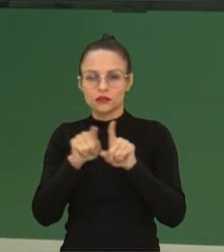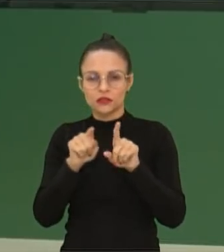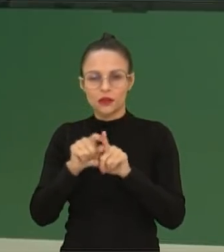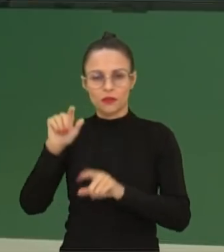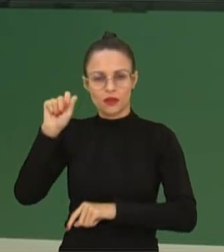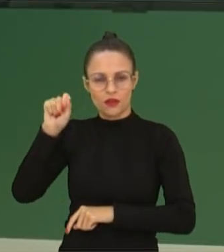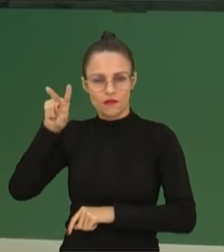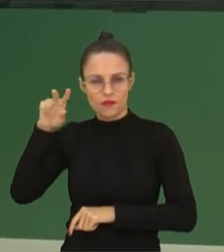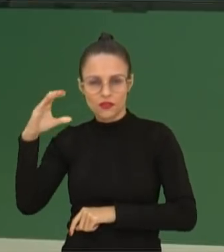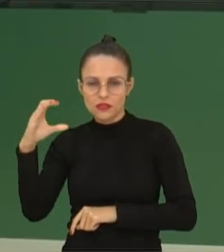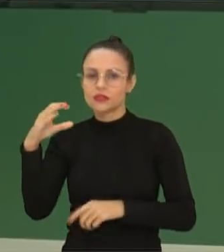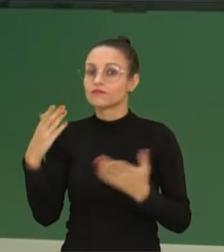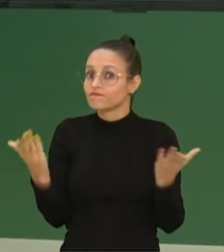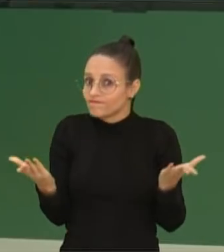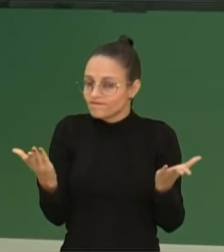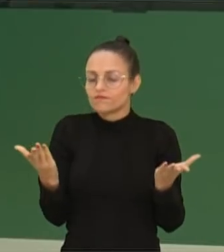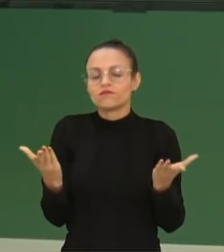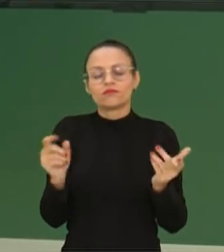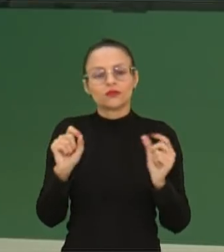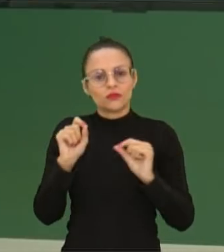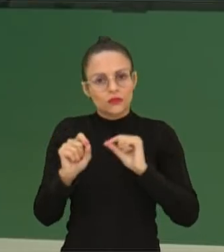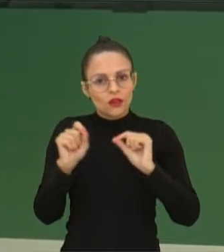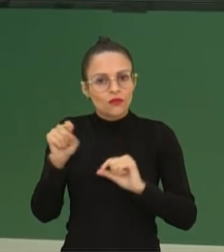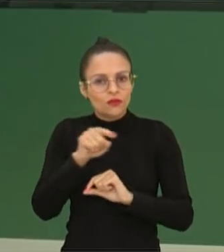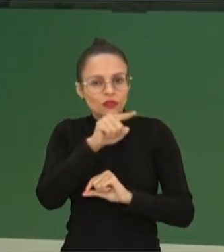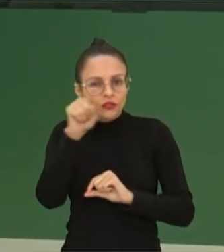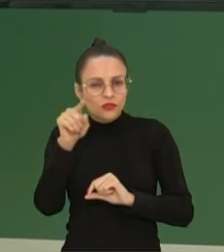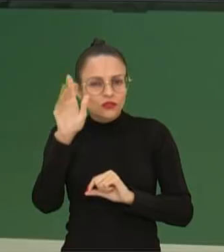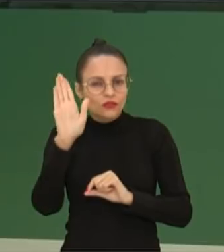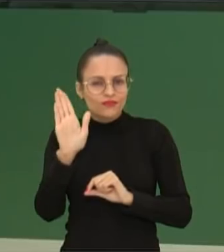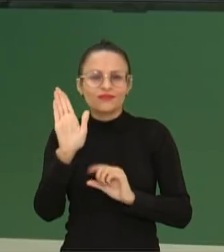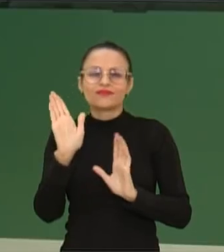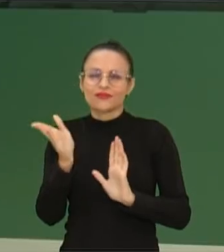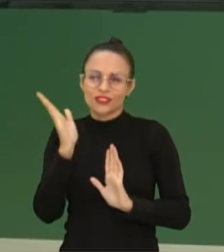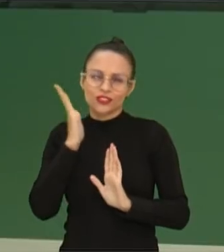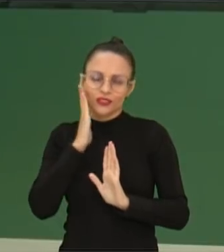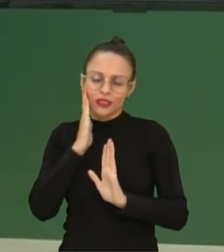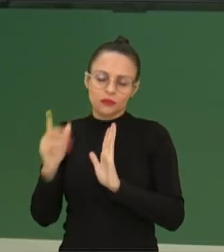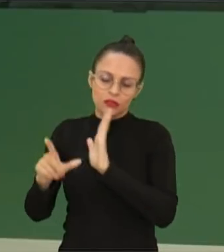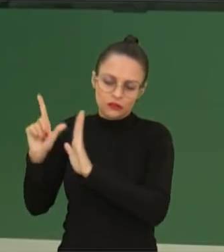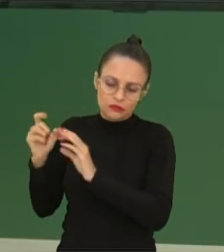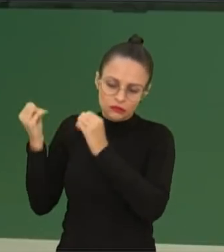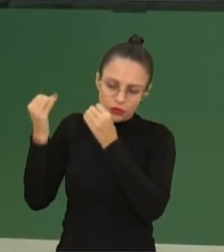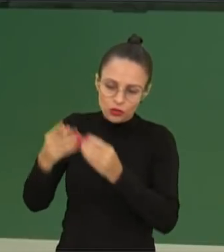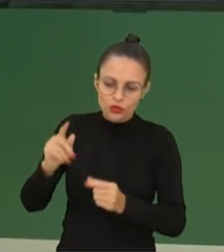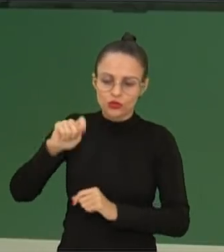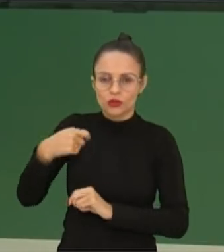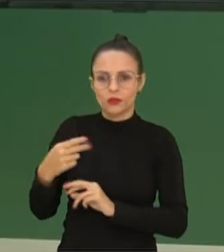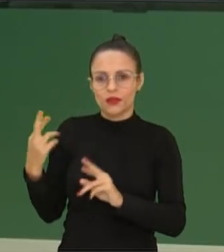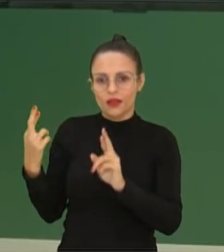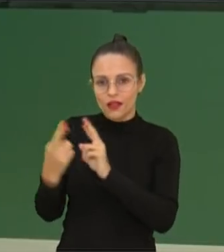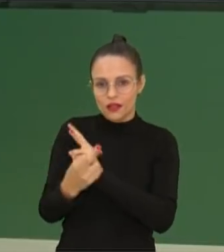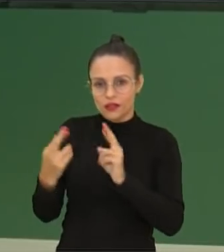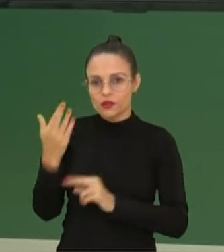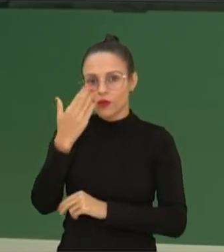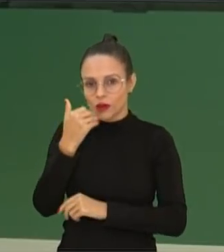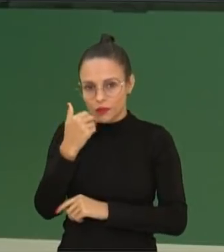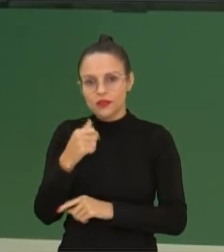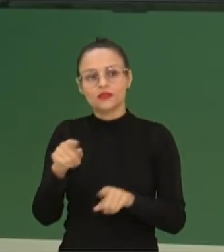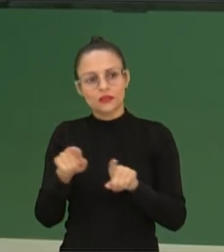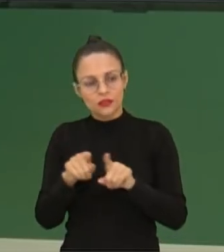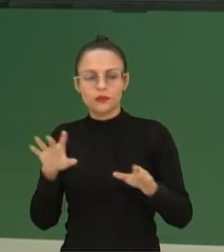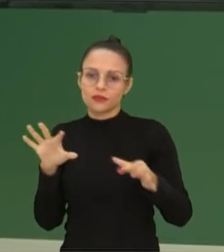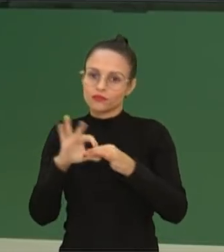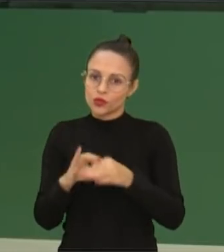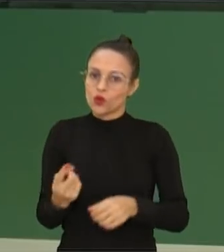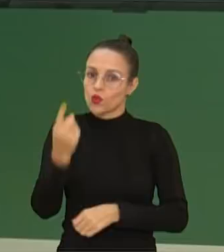vascular cerebral, tá? Então a gente já conversou bastante sobre alguns problemas que têm relação com a alimentação, né? E esse